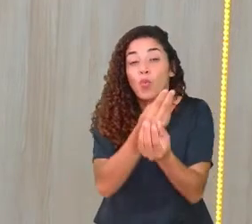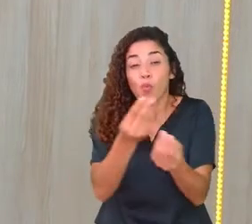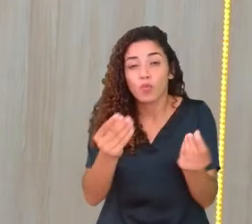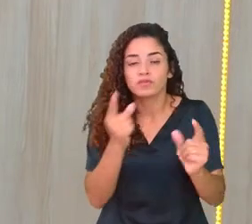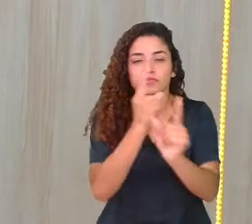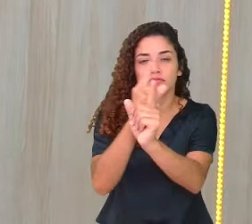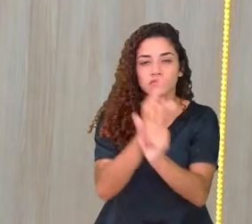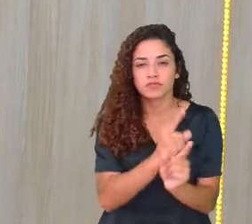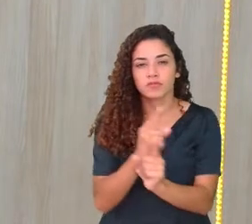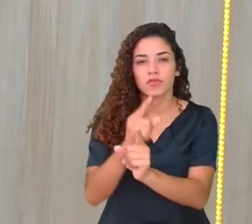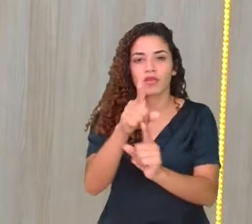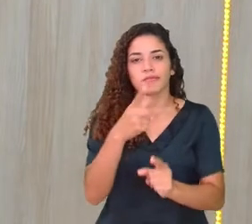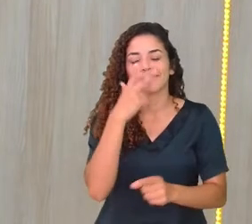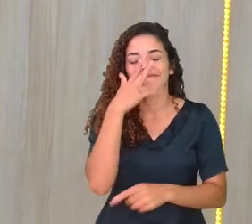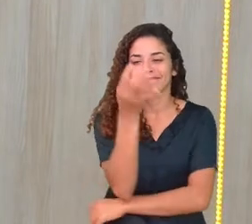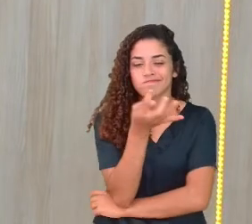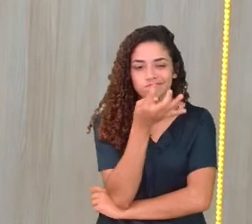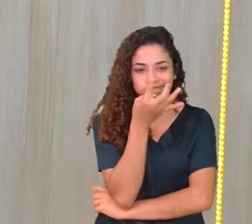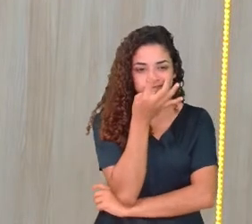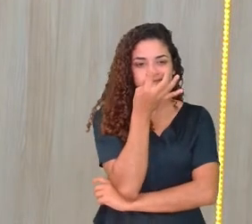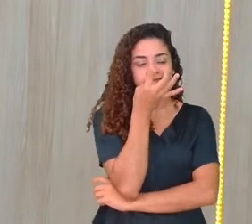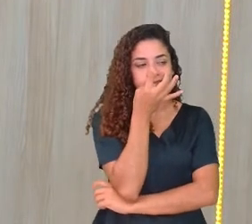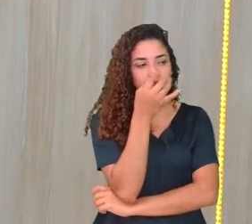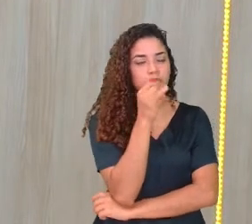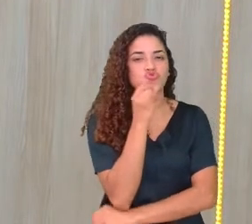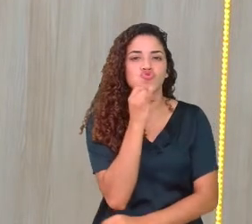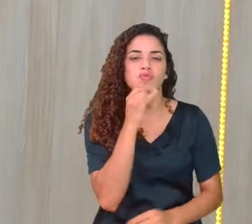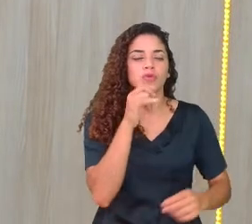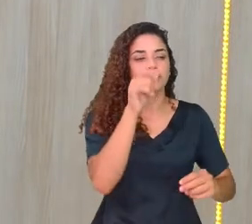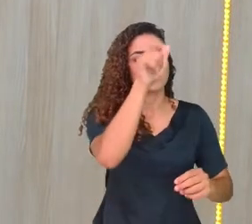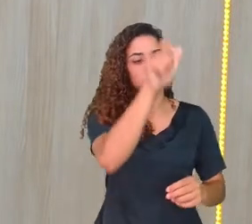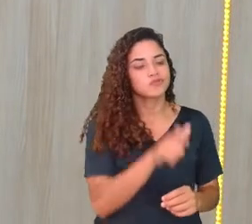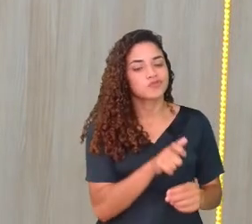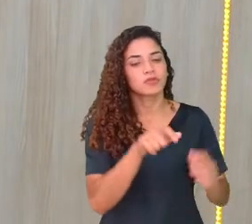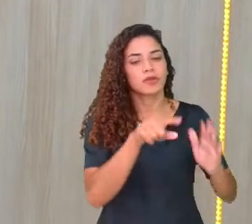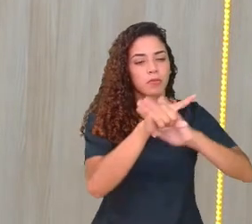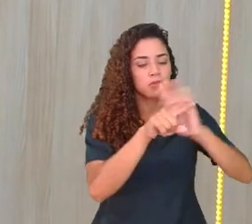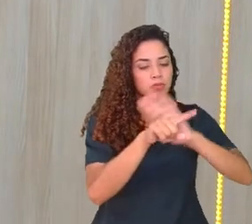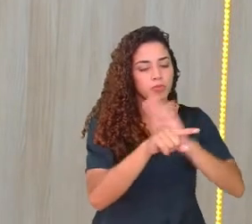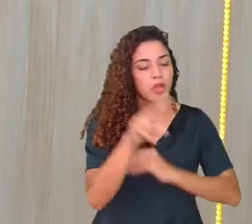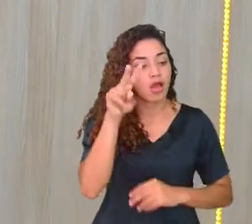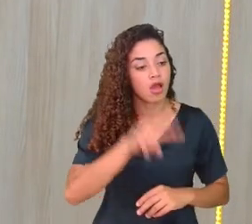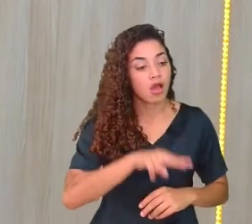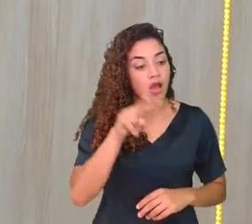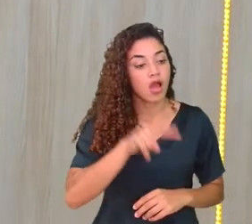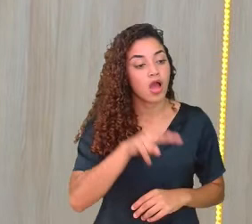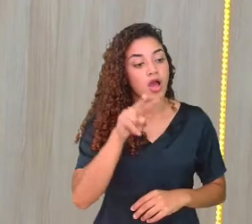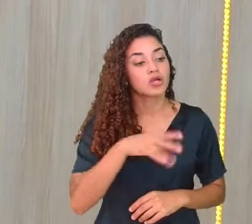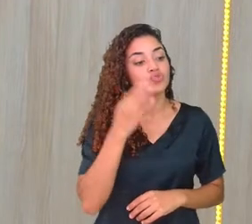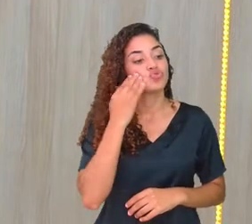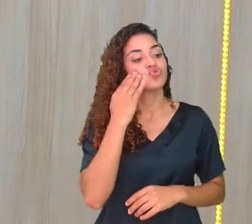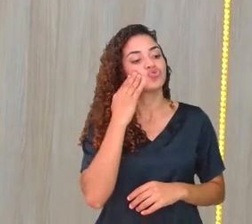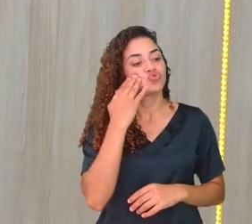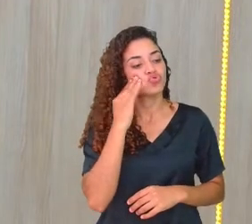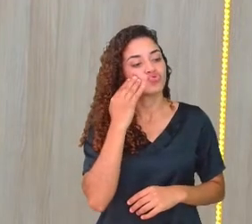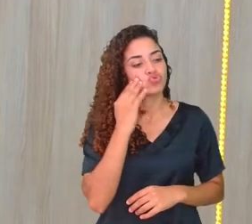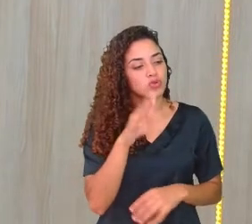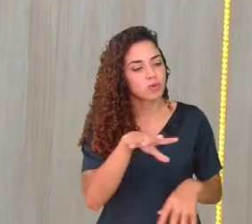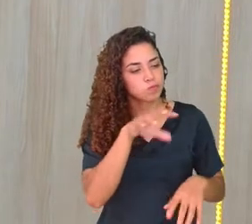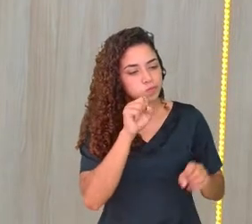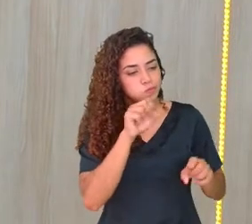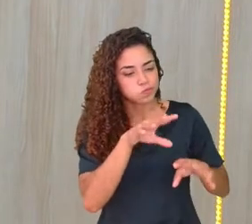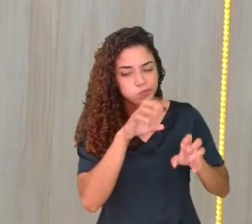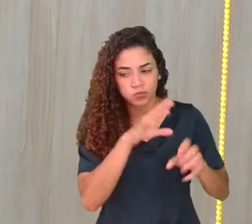inspiração para outros cientistas, né? Então, outros cientistas, através de pesquisa de outros cientistas se inspiraram naquela